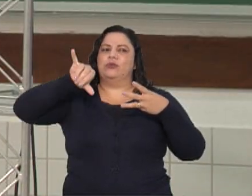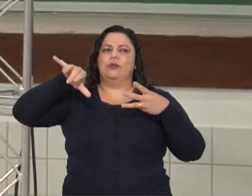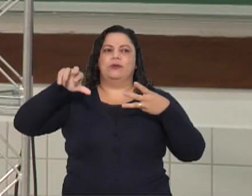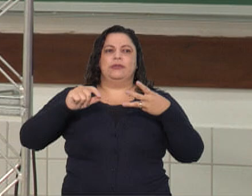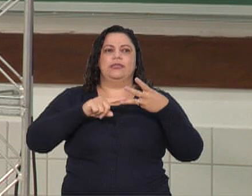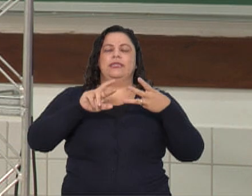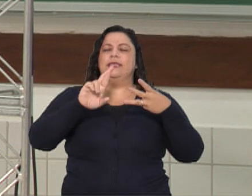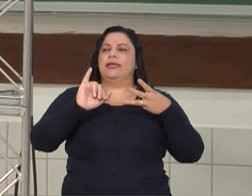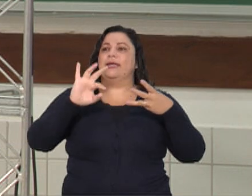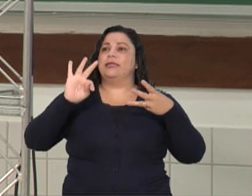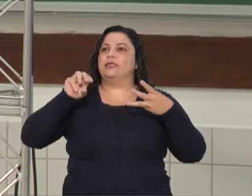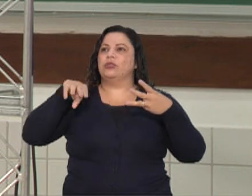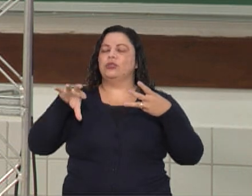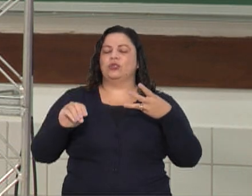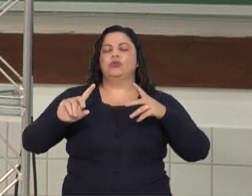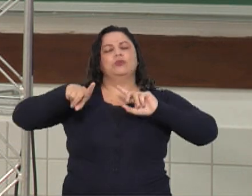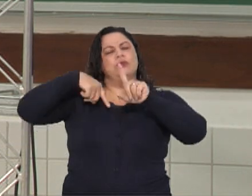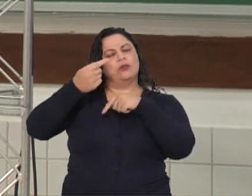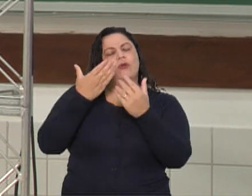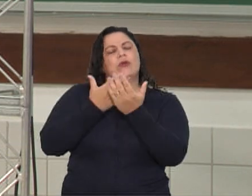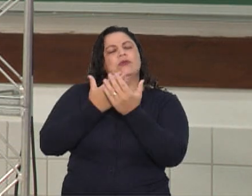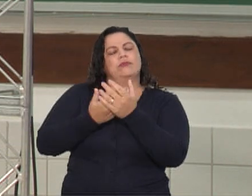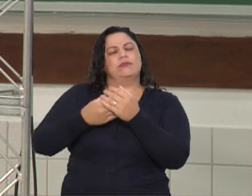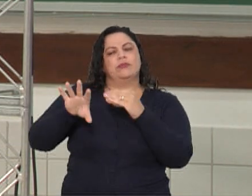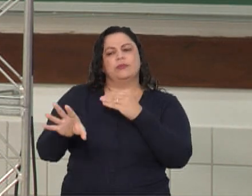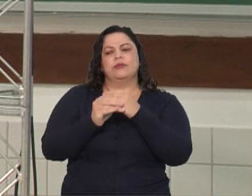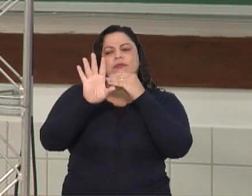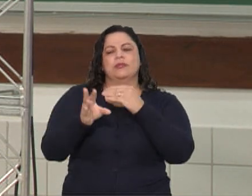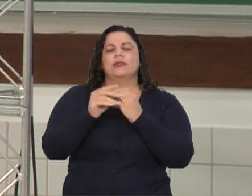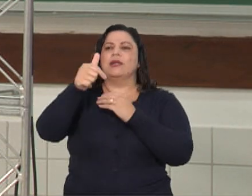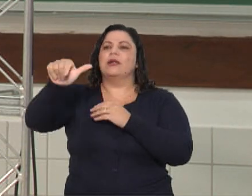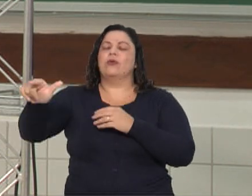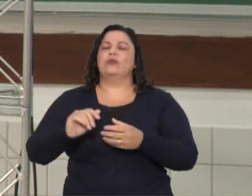para quem viu a aula até aqui e